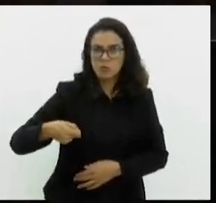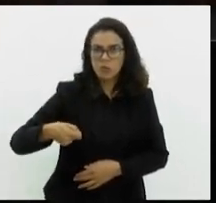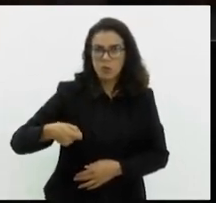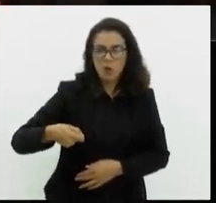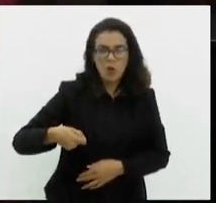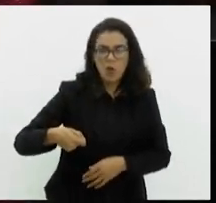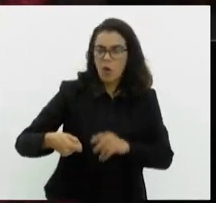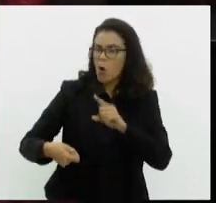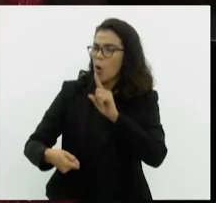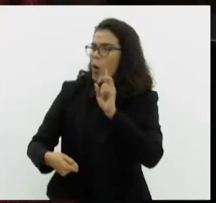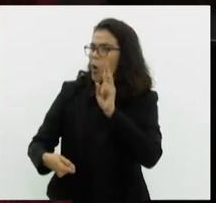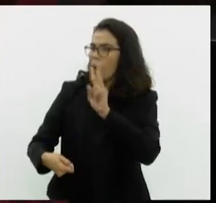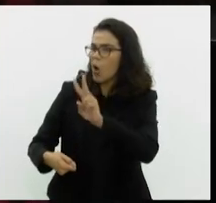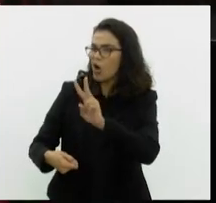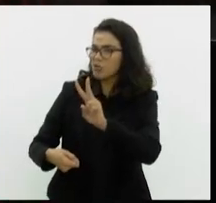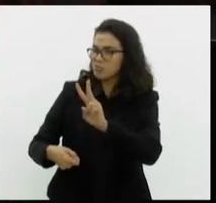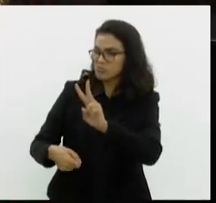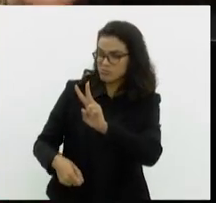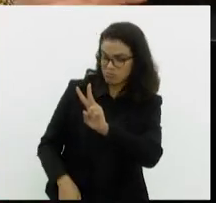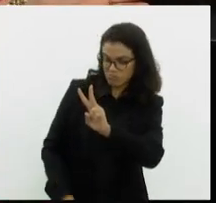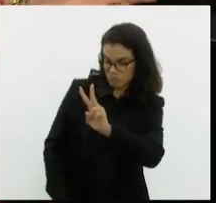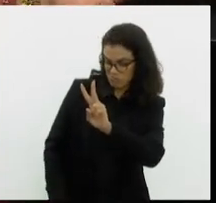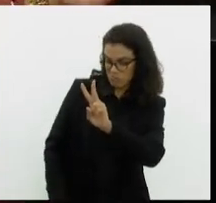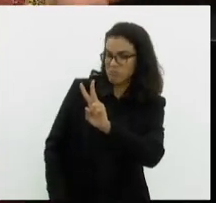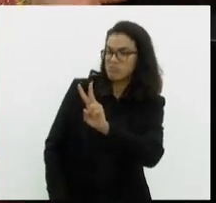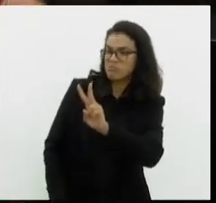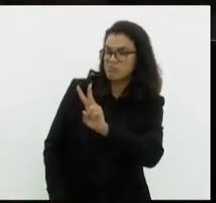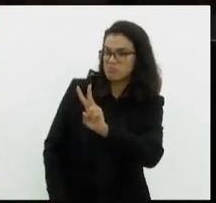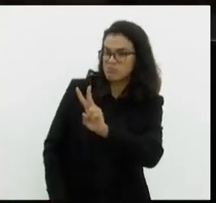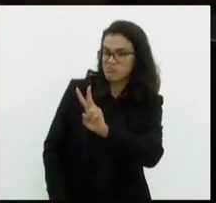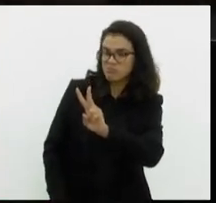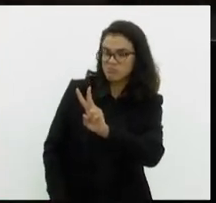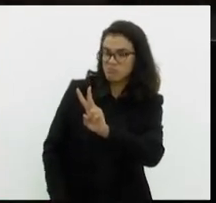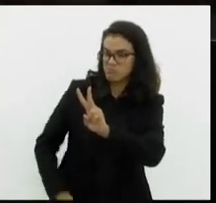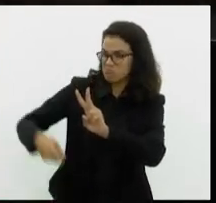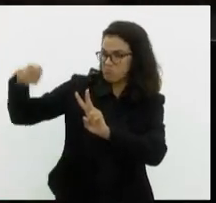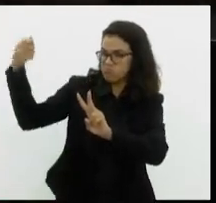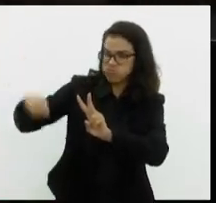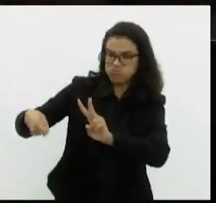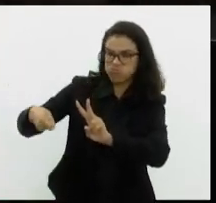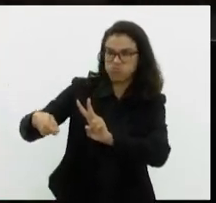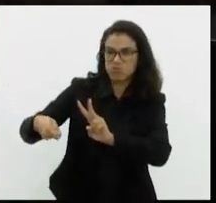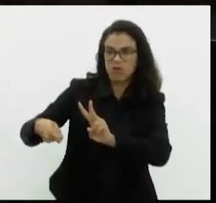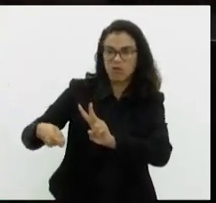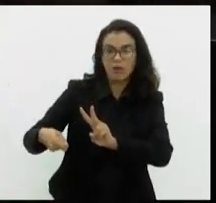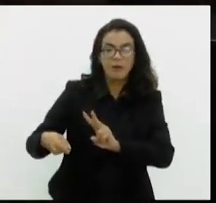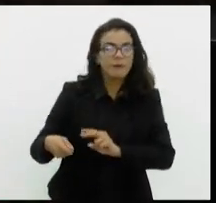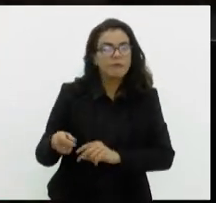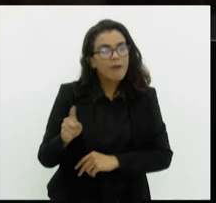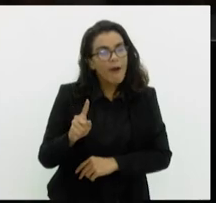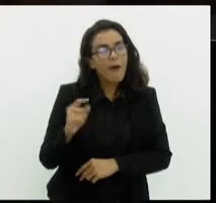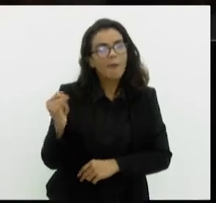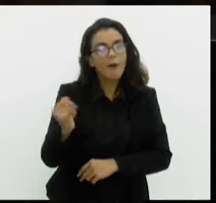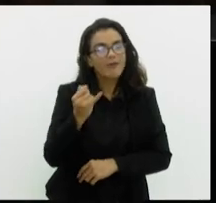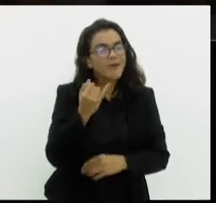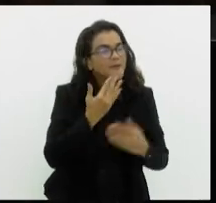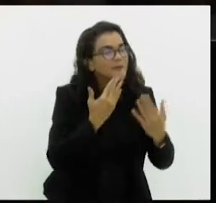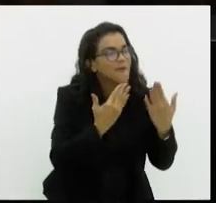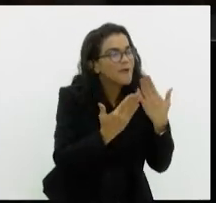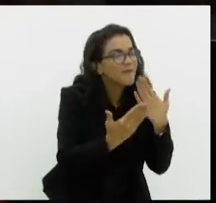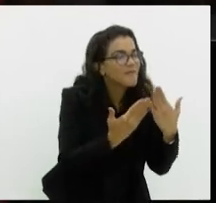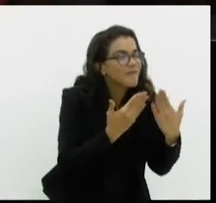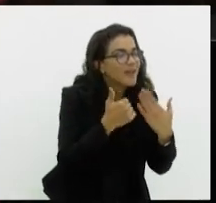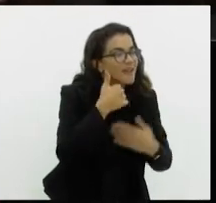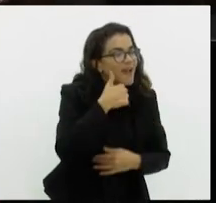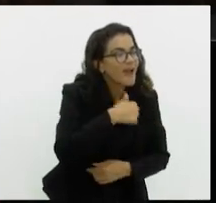olha a pessoa simplesmente pelo que ela pode produzir. Mas como é importante uma conversa entre